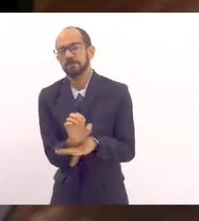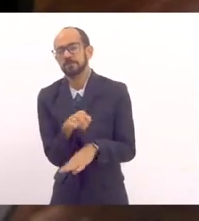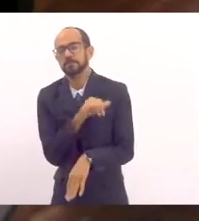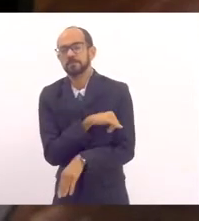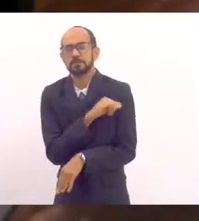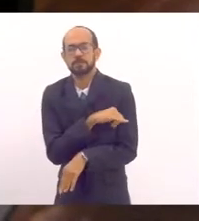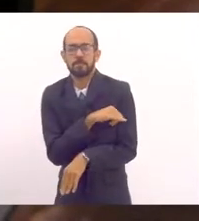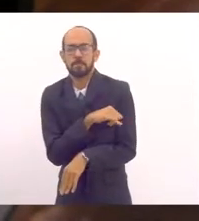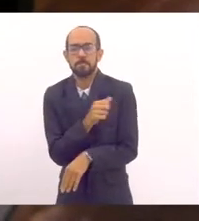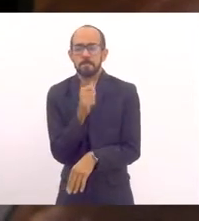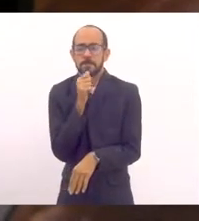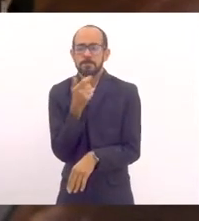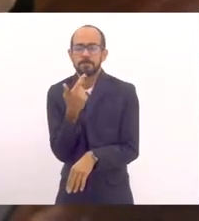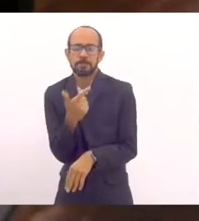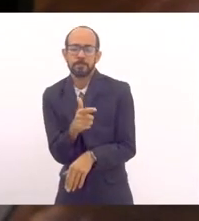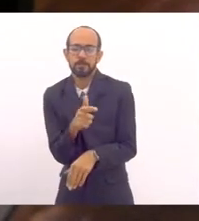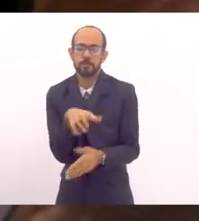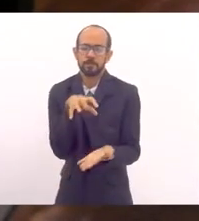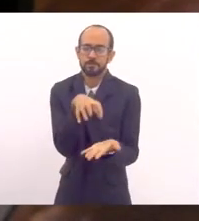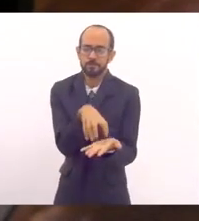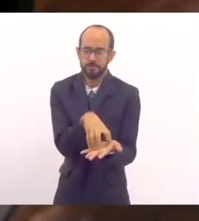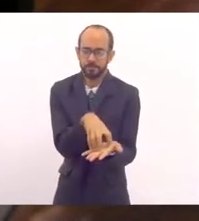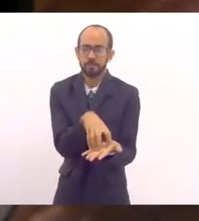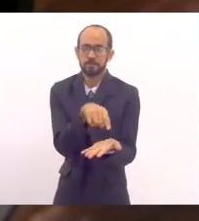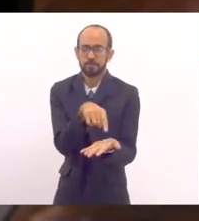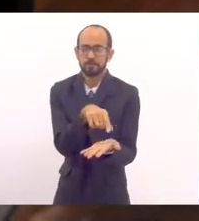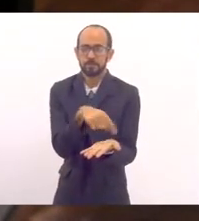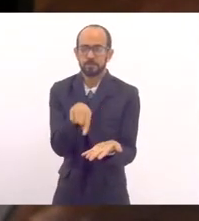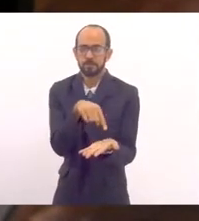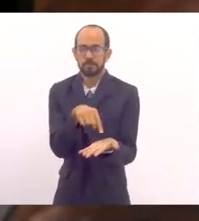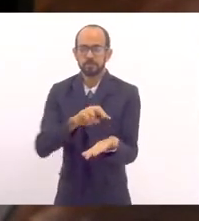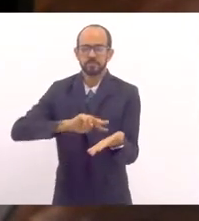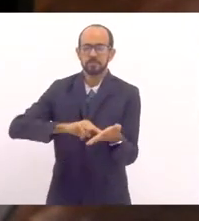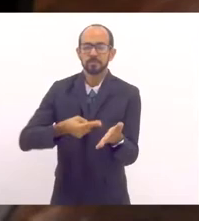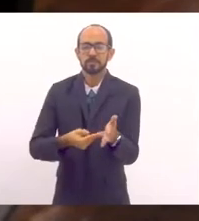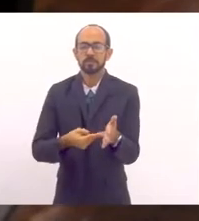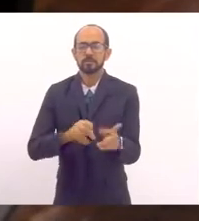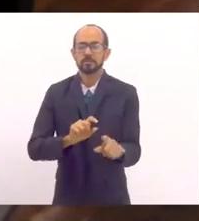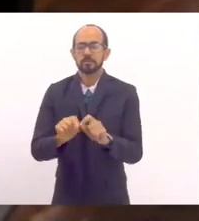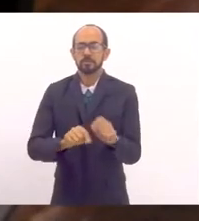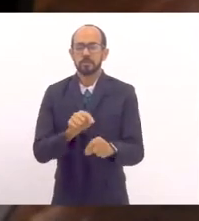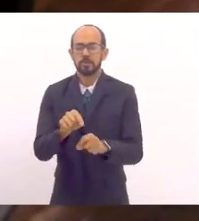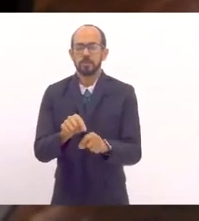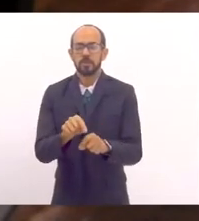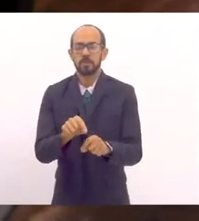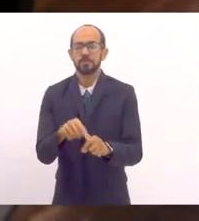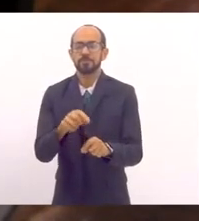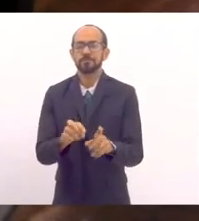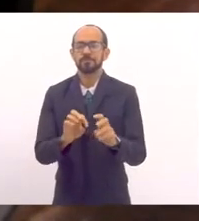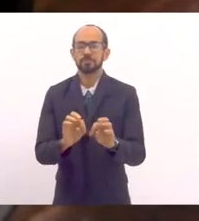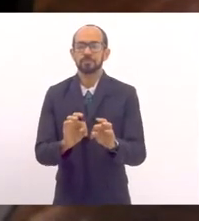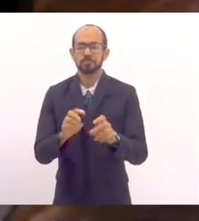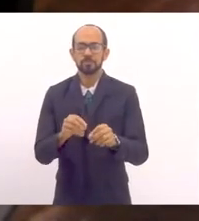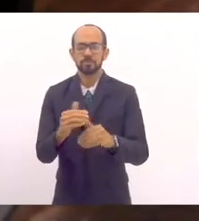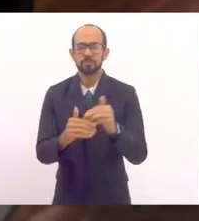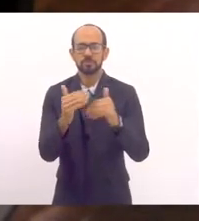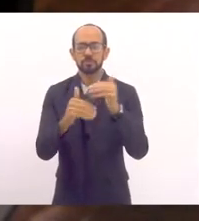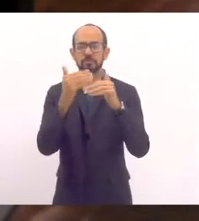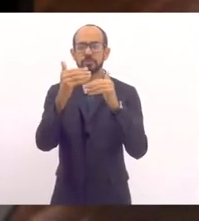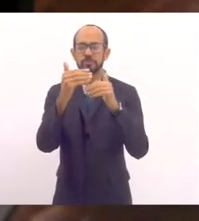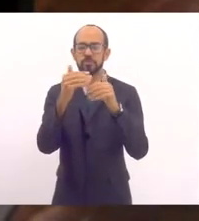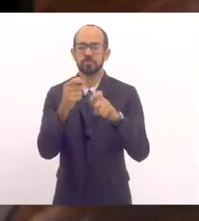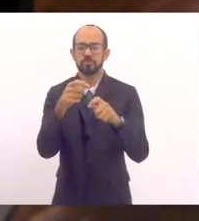ainda um órgão, um organismo que traduza a evolução dos negócios do